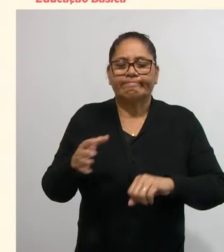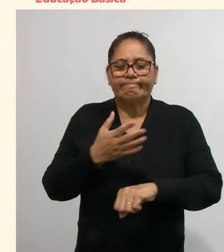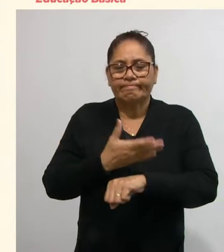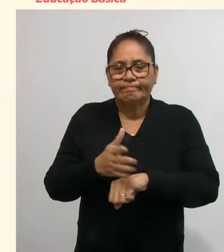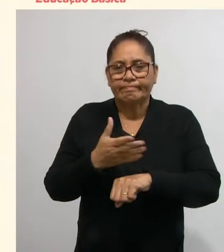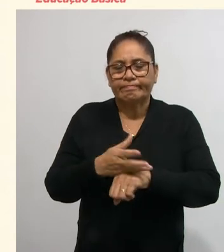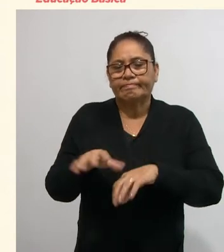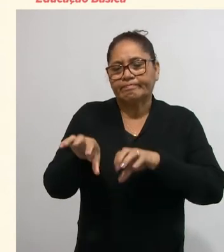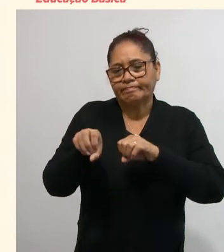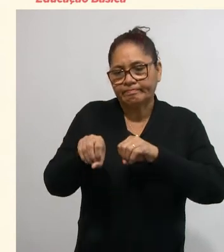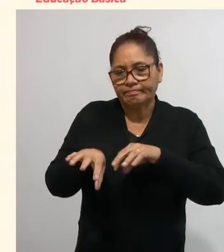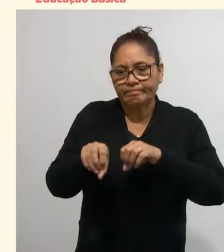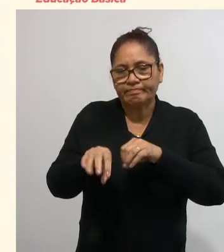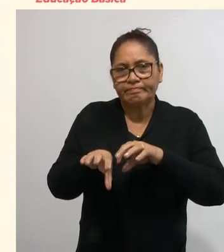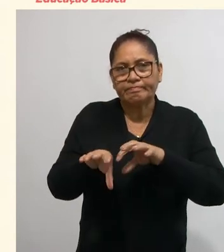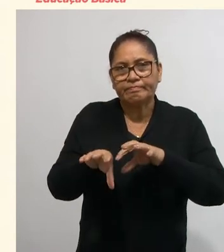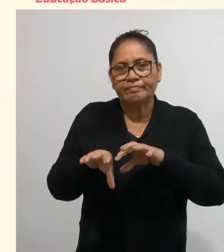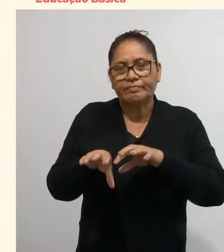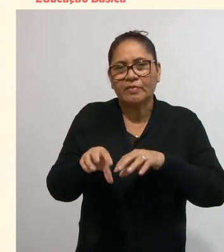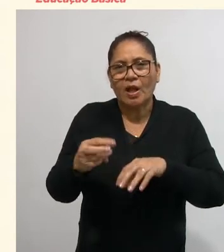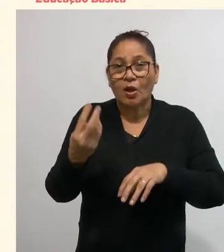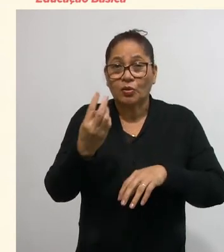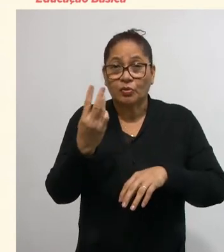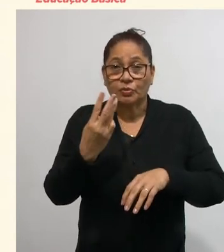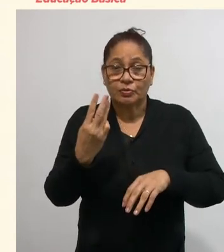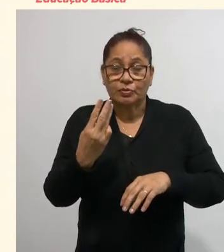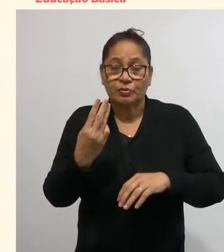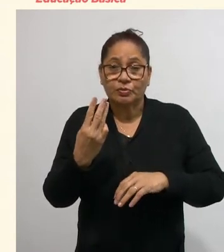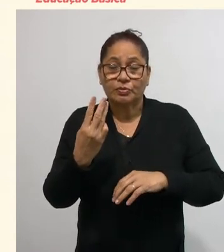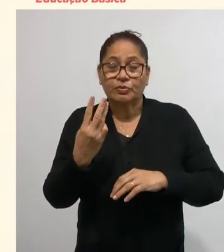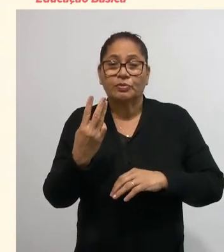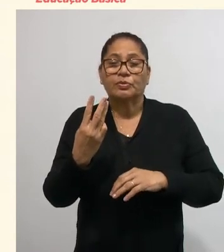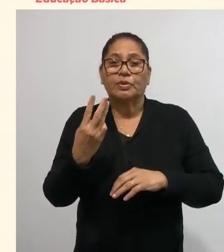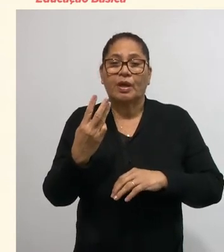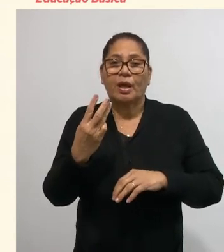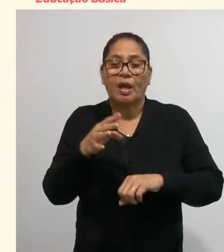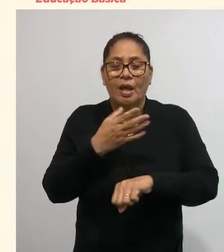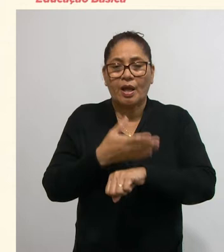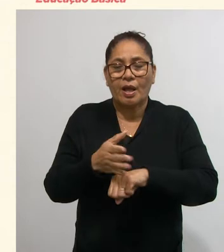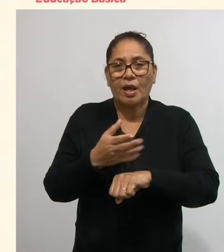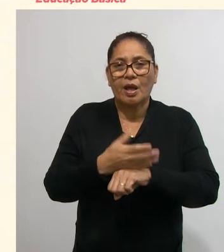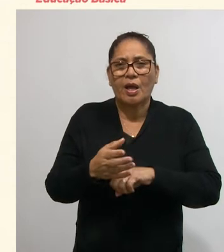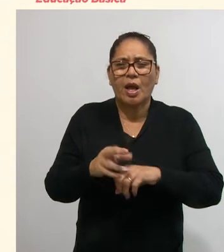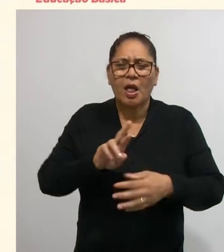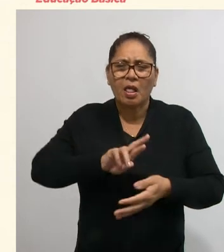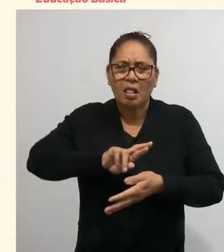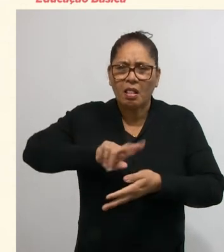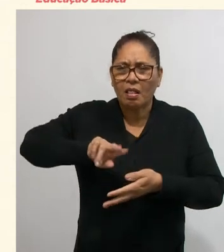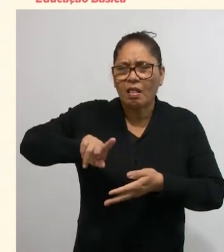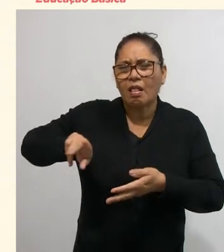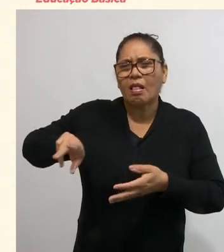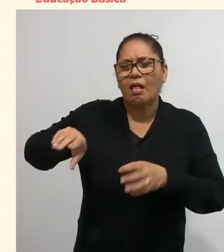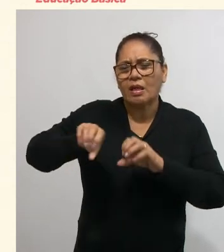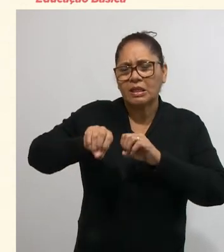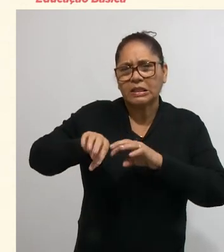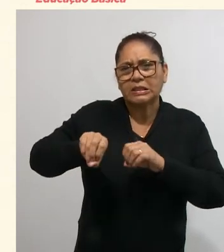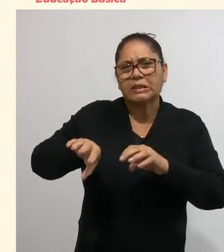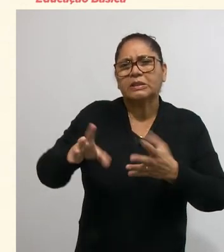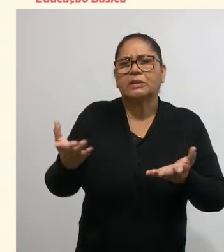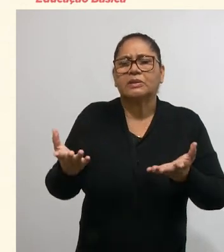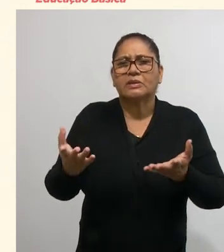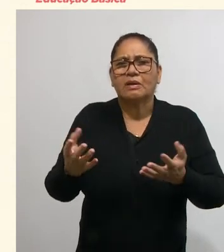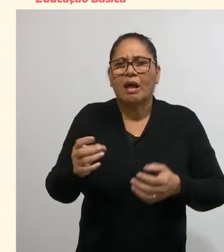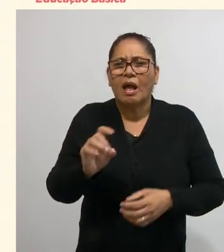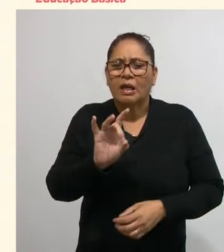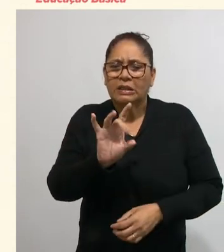prática educativa na unidade 3 a prática educativa e diferentes formas de organização do ensino então